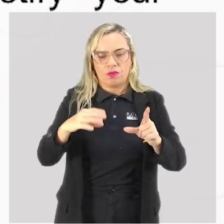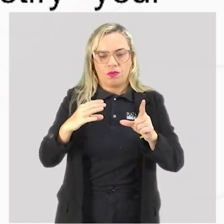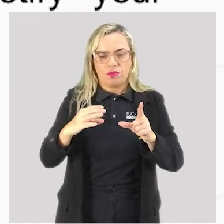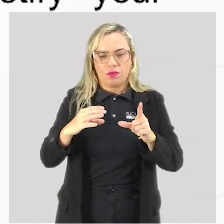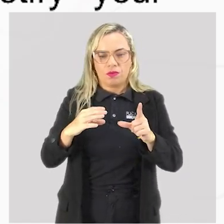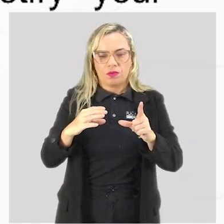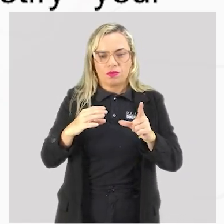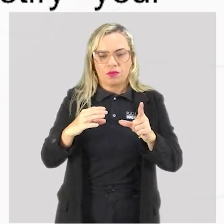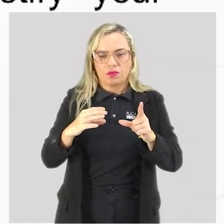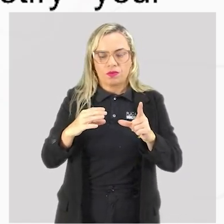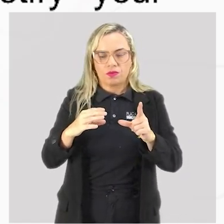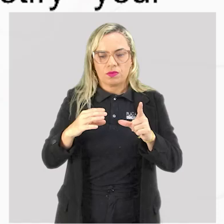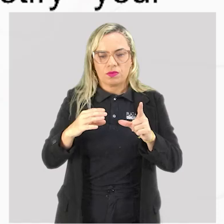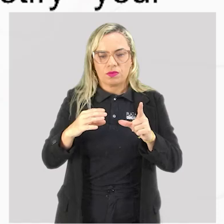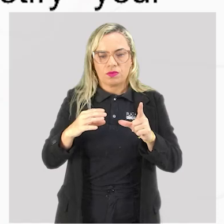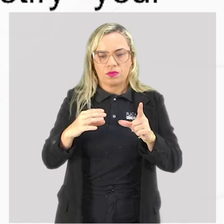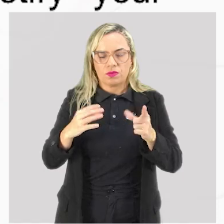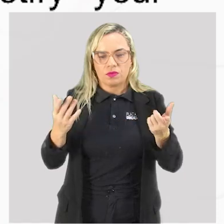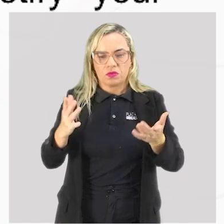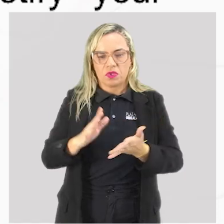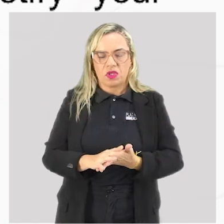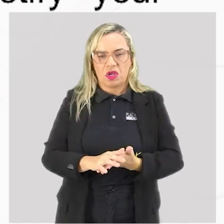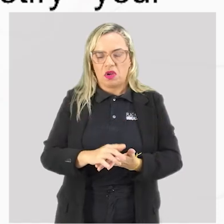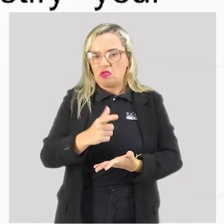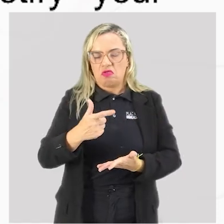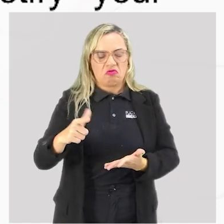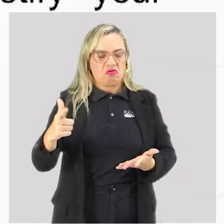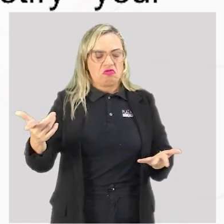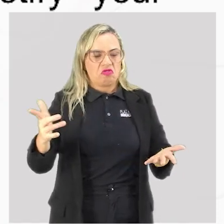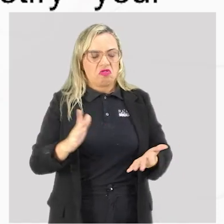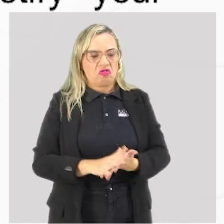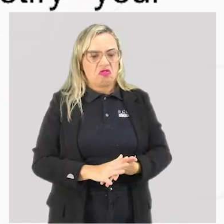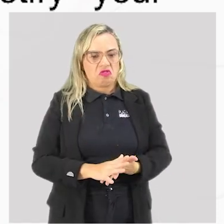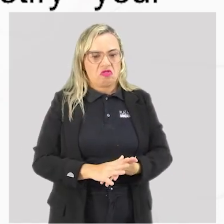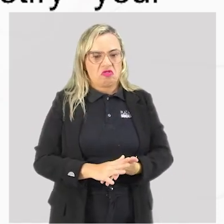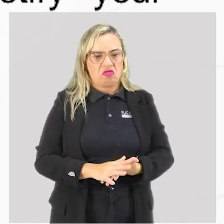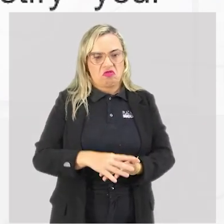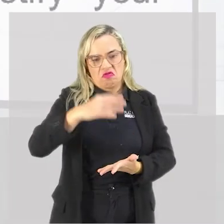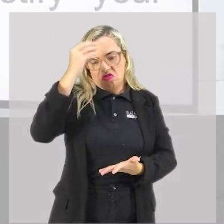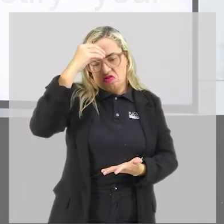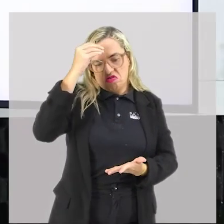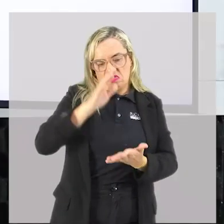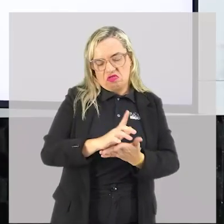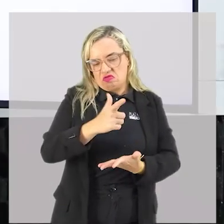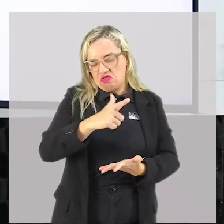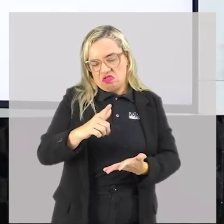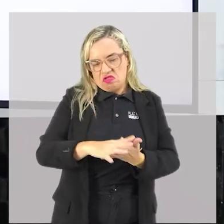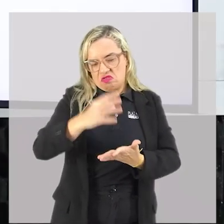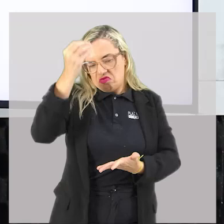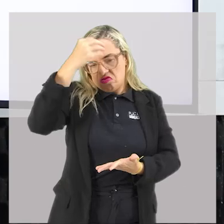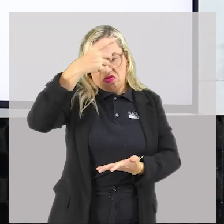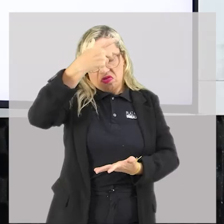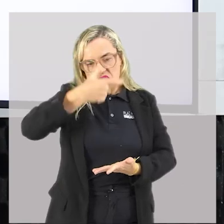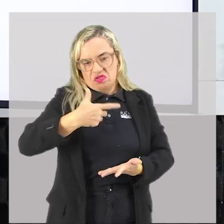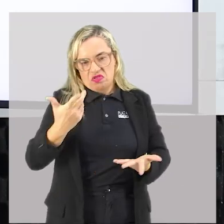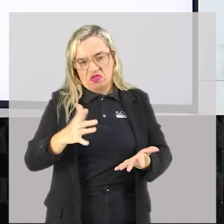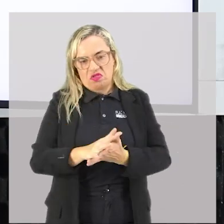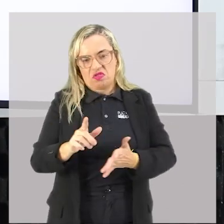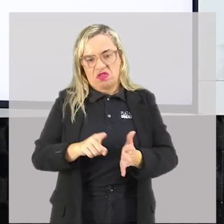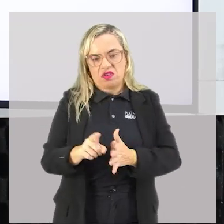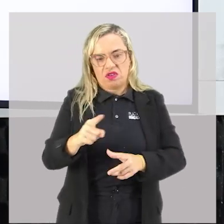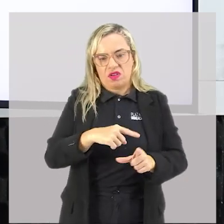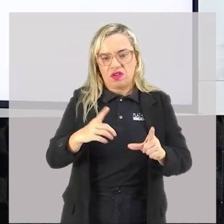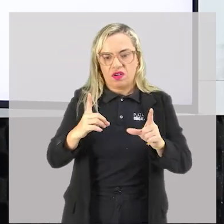Claim that you have no weakness, você diz, eu não tenho nenhuma fraqueza, quando a pessoa te perguntar. Letra D, share a